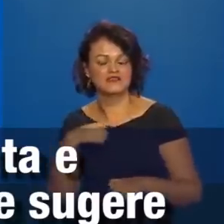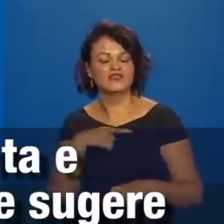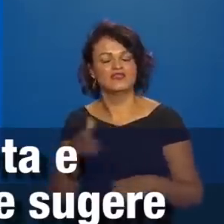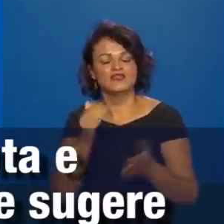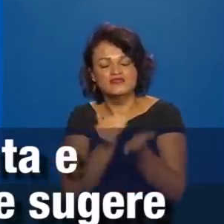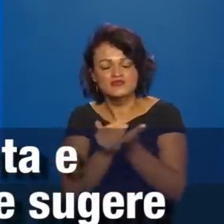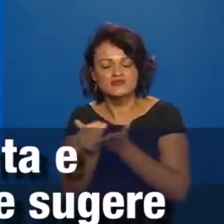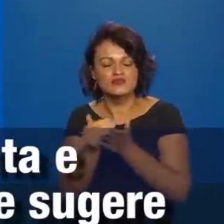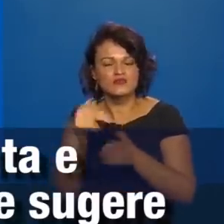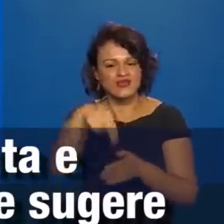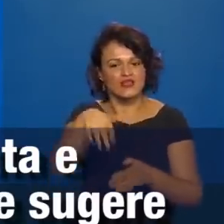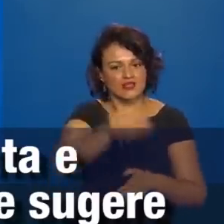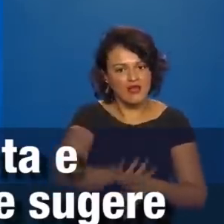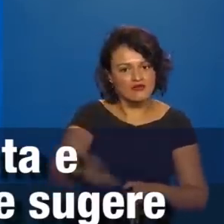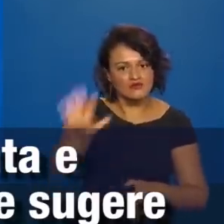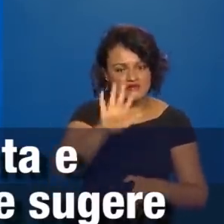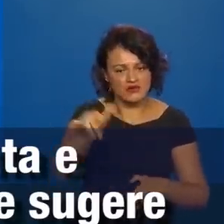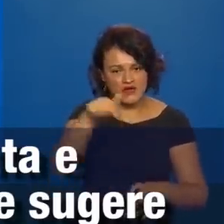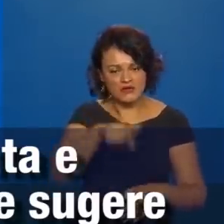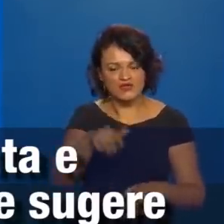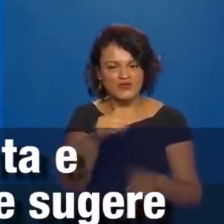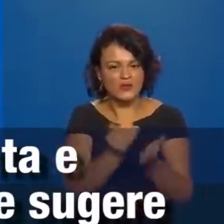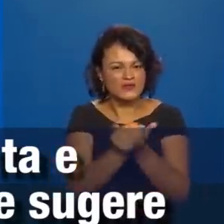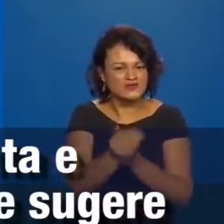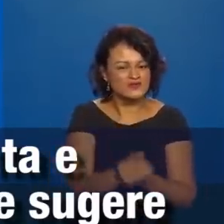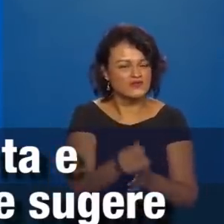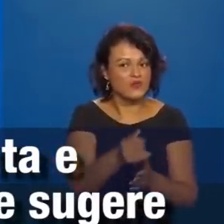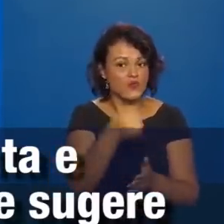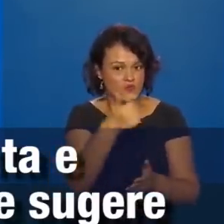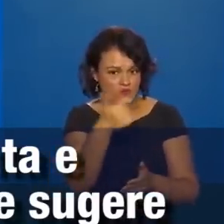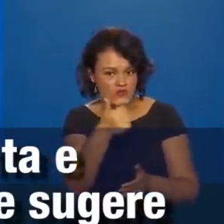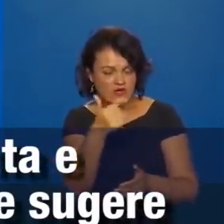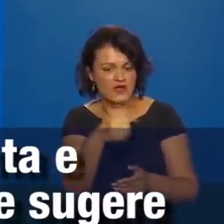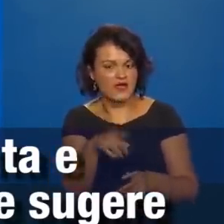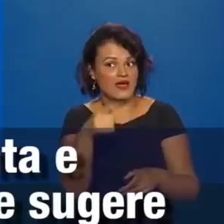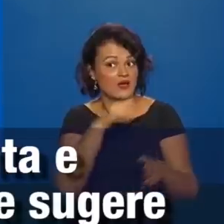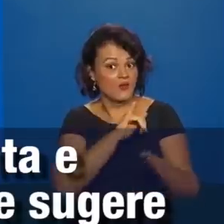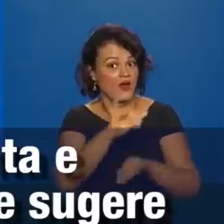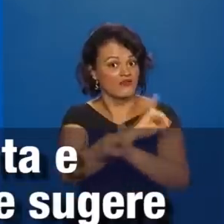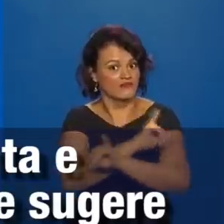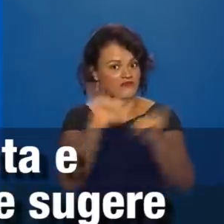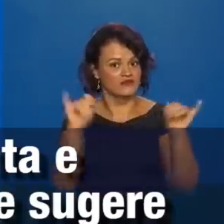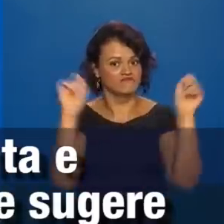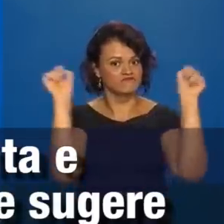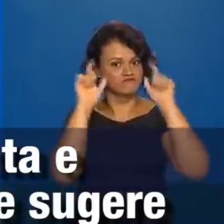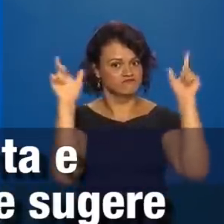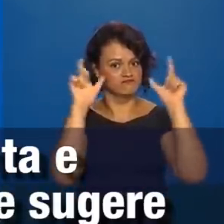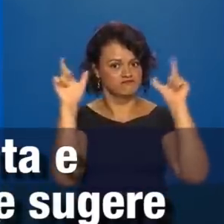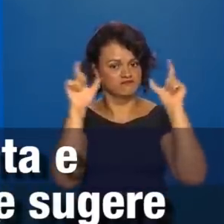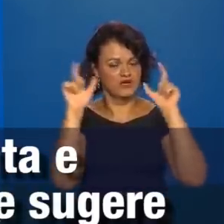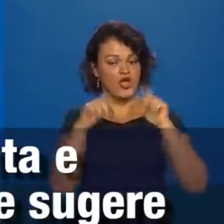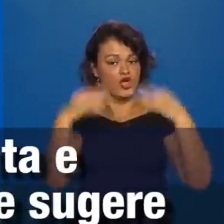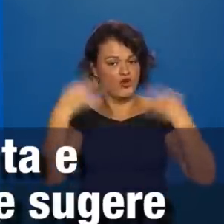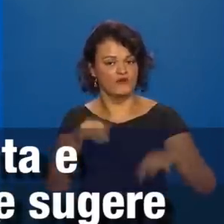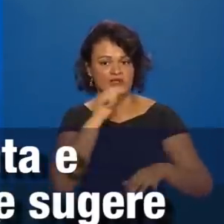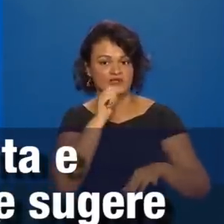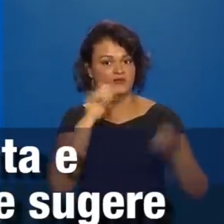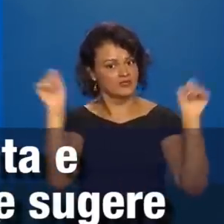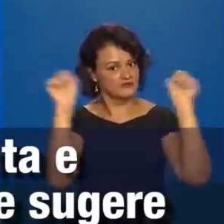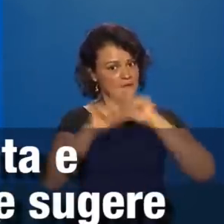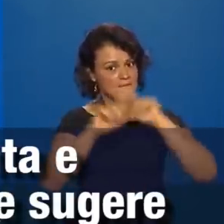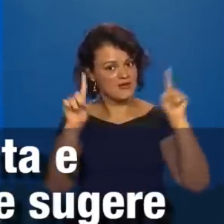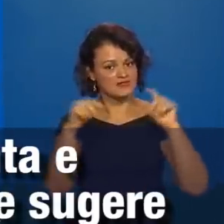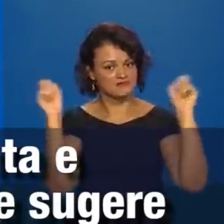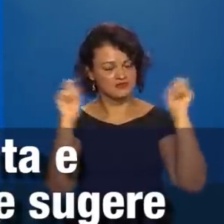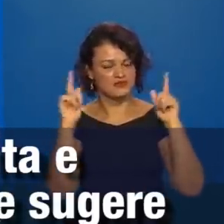no território nacional no nível 0, no nível 1, aliás, que é o nível de alerta. Nós não tínhamos casos confirmados, nem